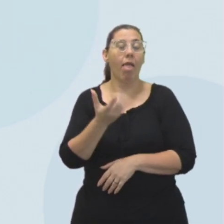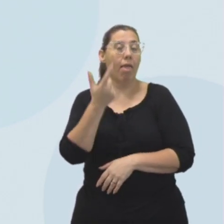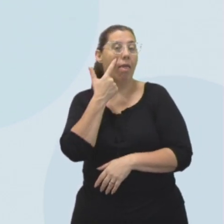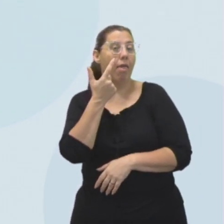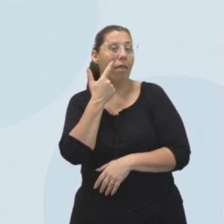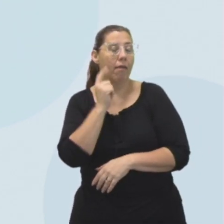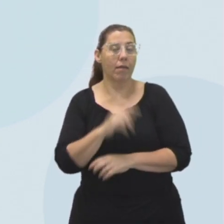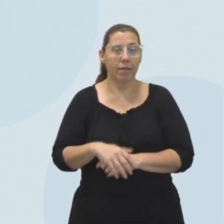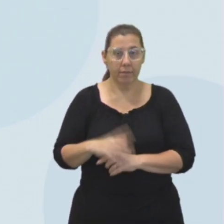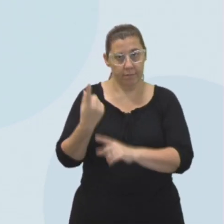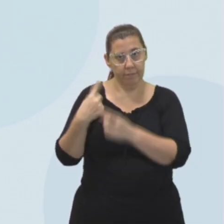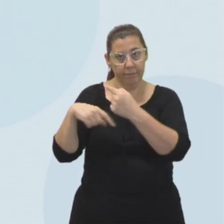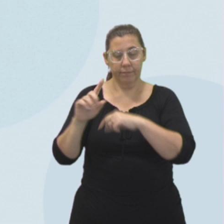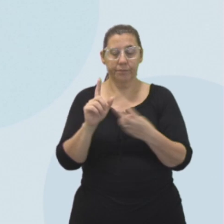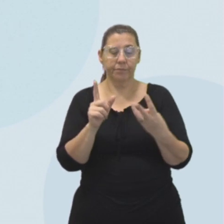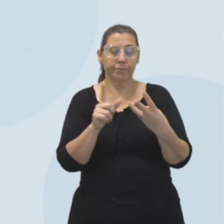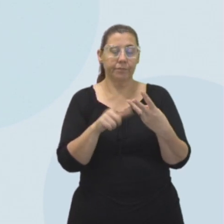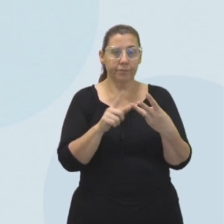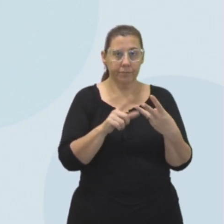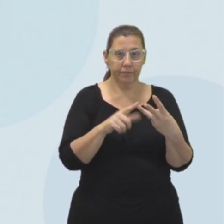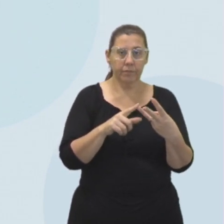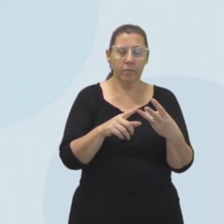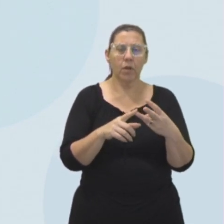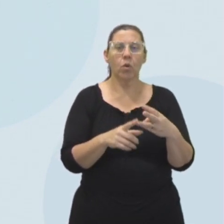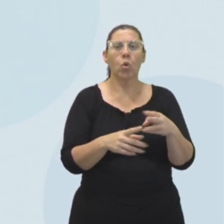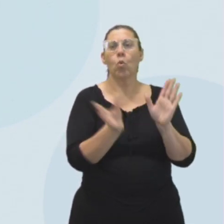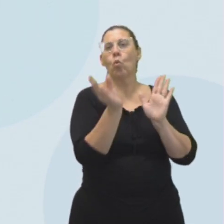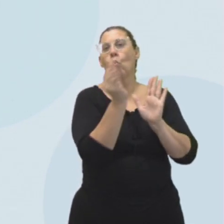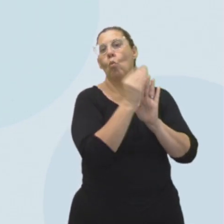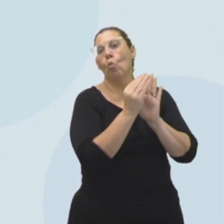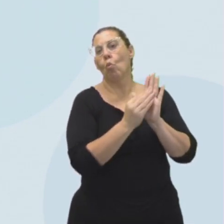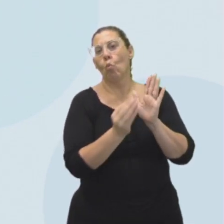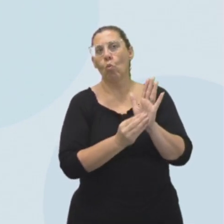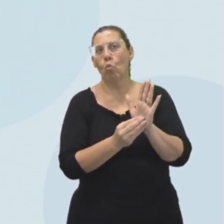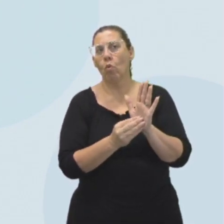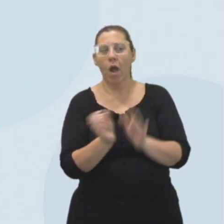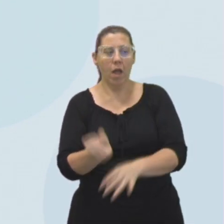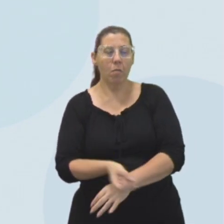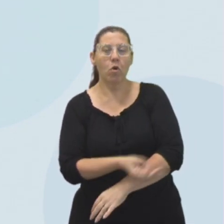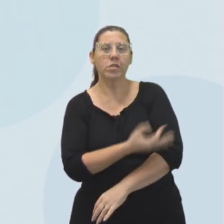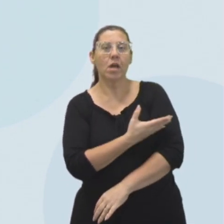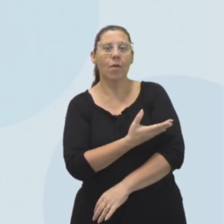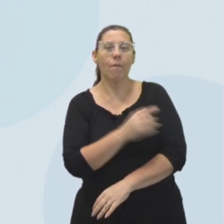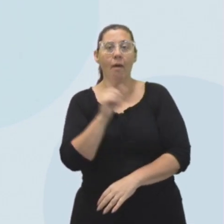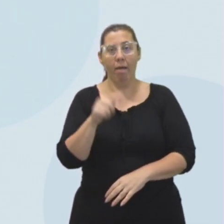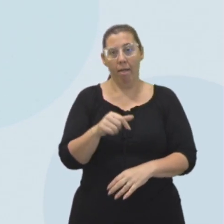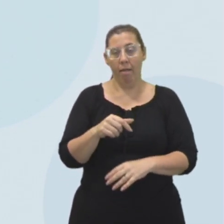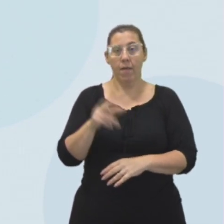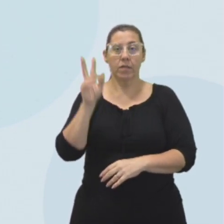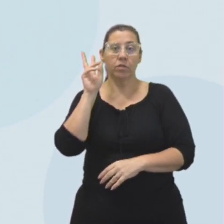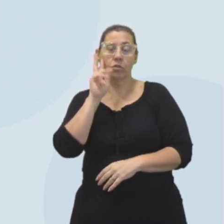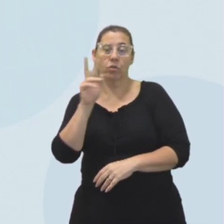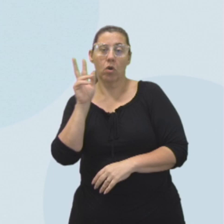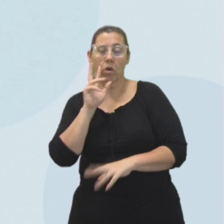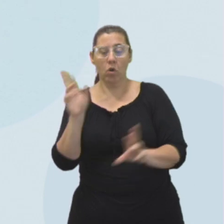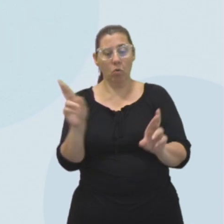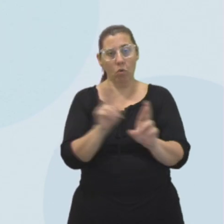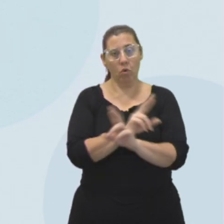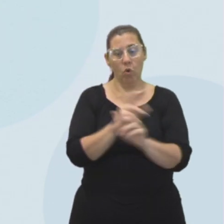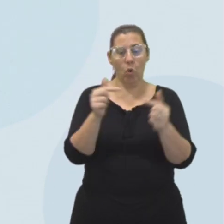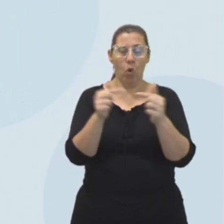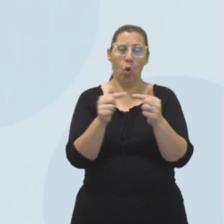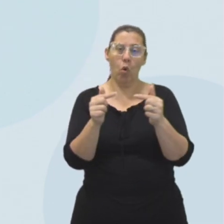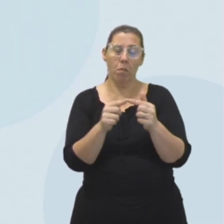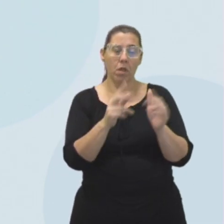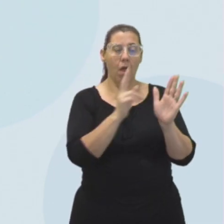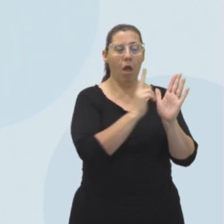desenvolvido. O terceiro ponto é o conteúdo emocional, é a parte da história que relaciona o autor e ao público.